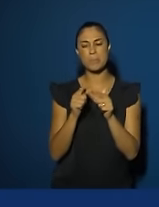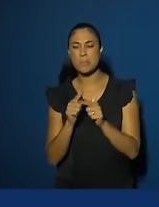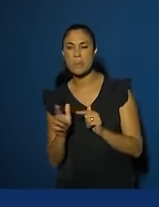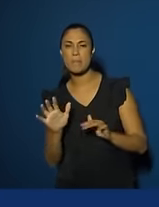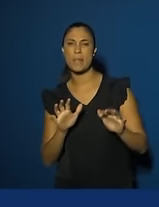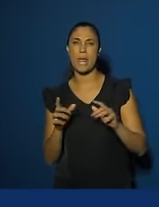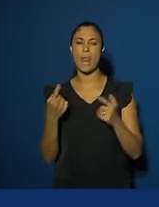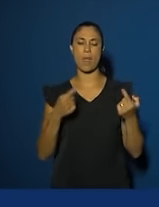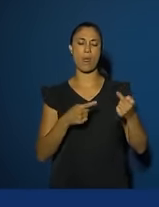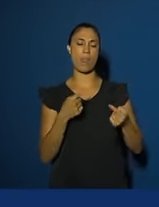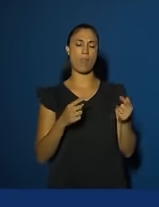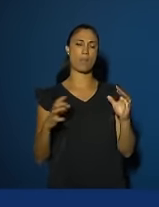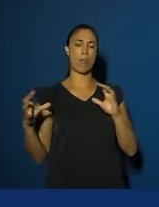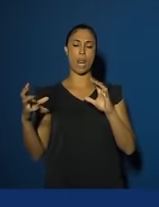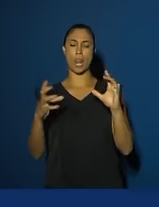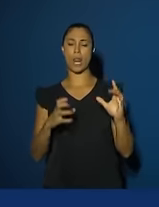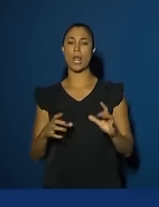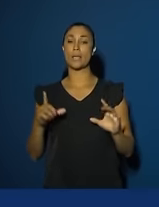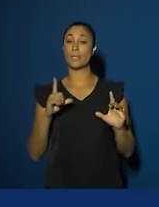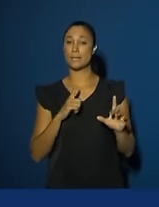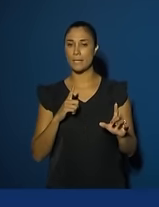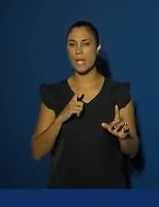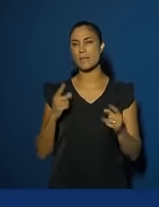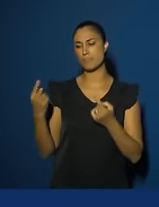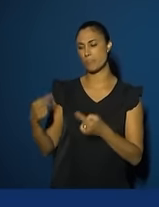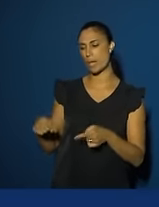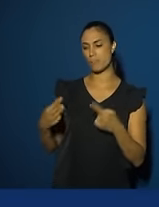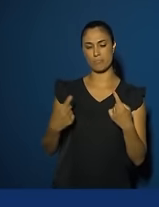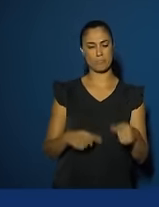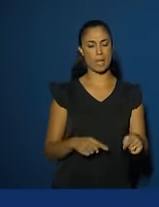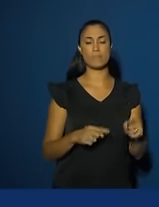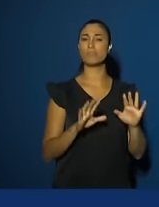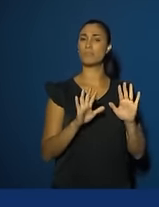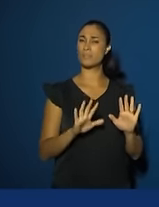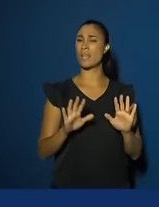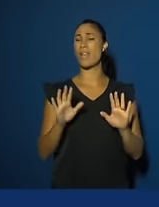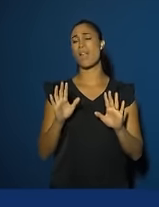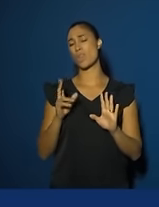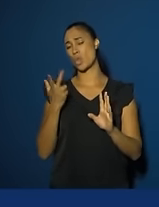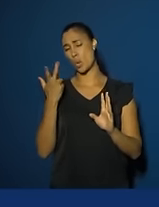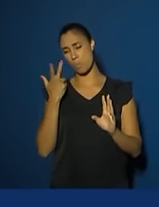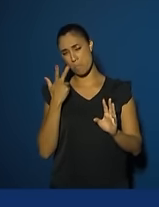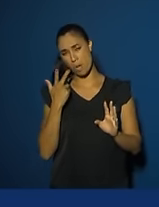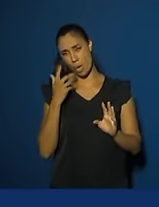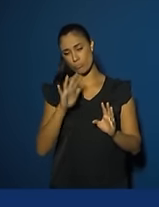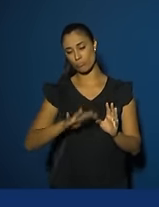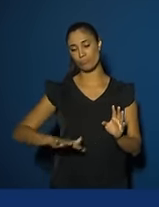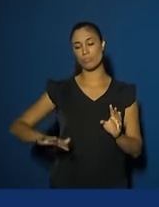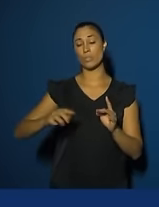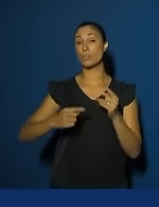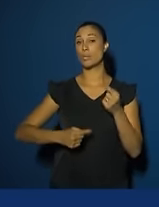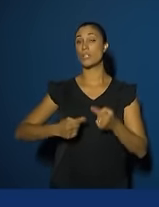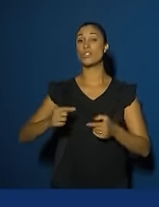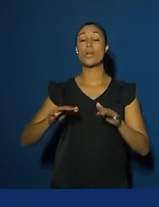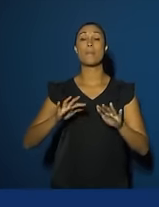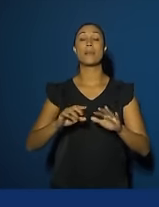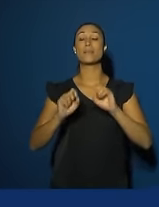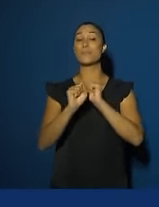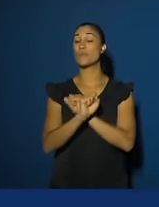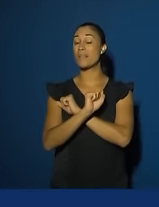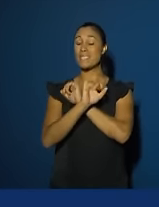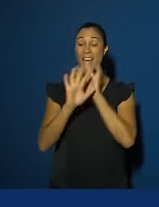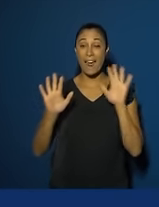suas discussões suas angústias suas competições faz parte do ambiente político mas certamente com muito mais